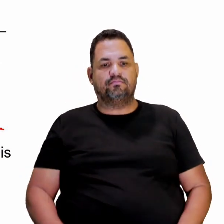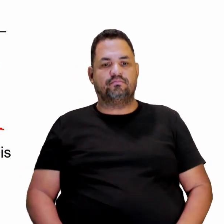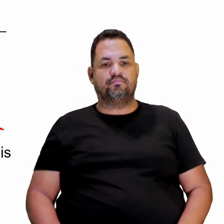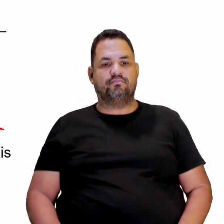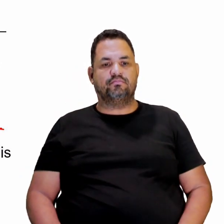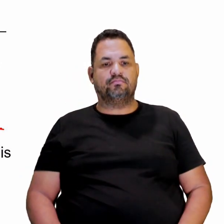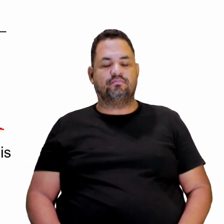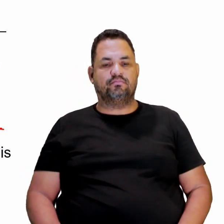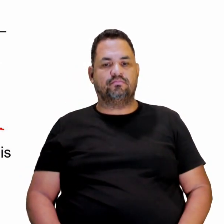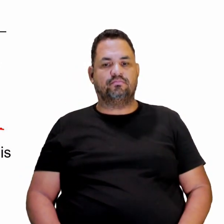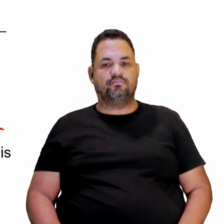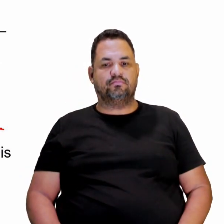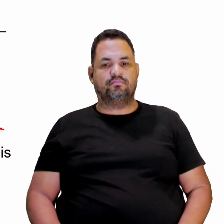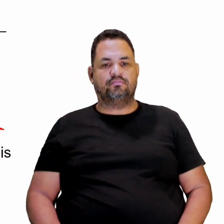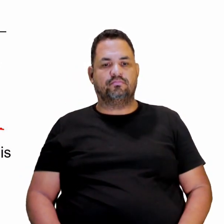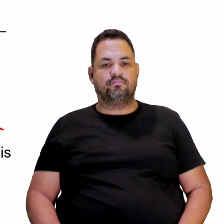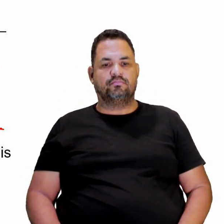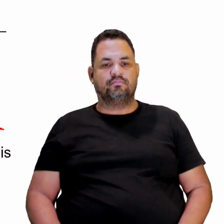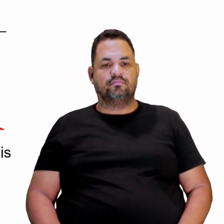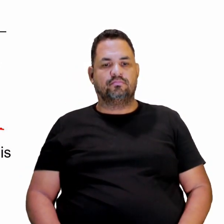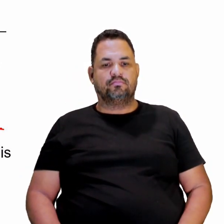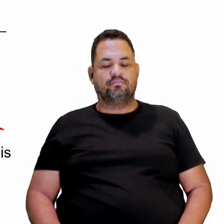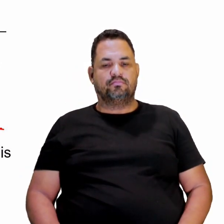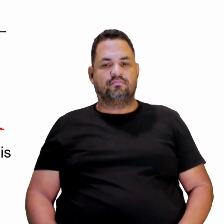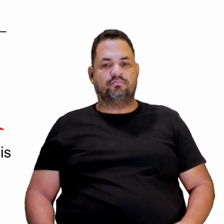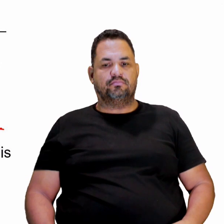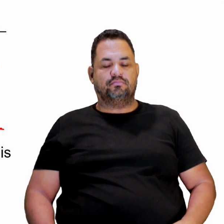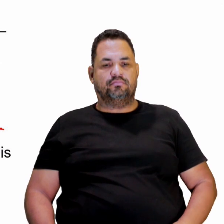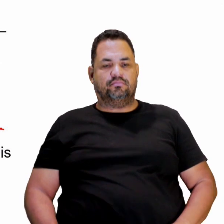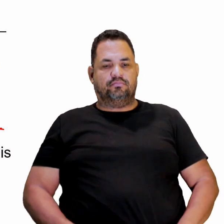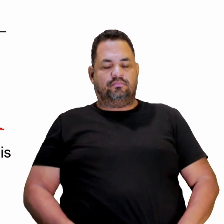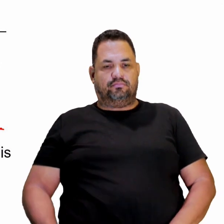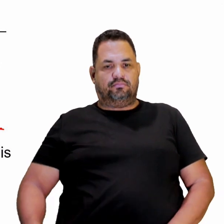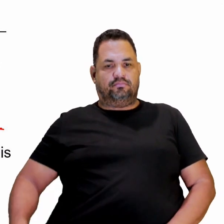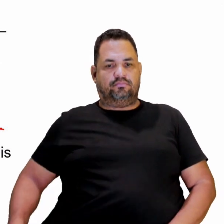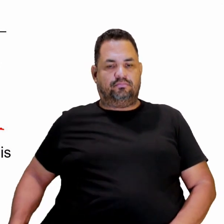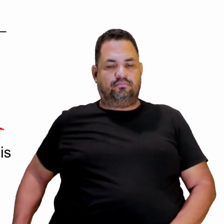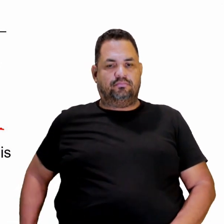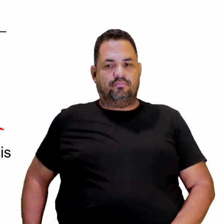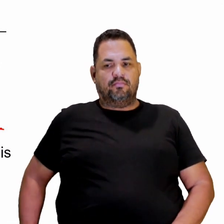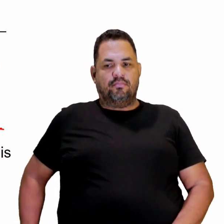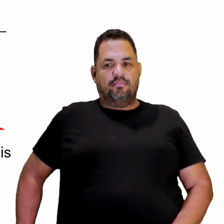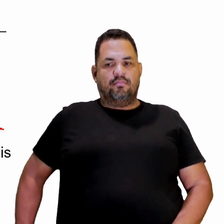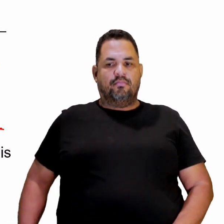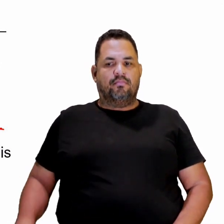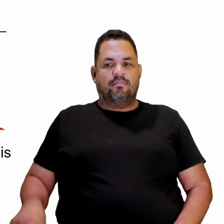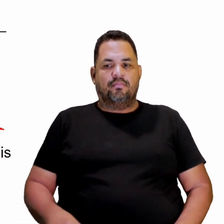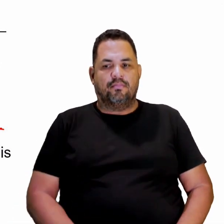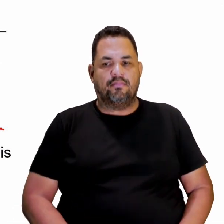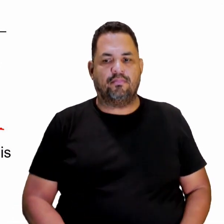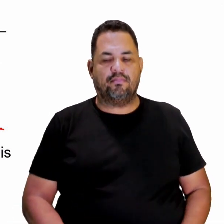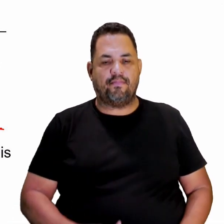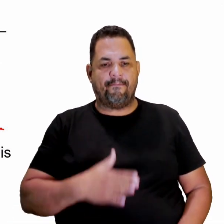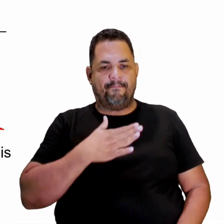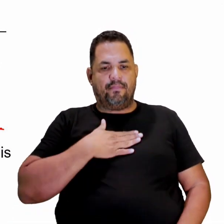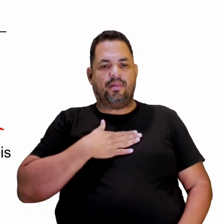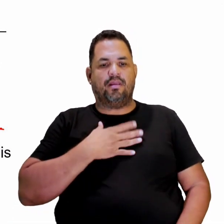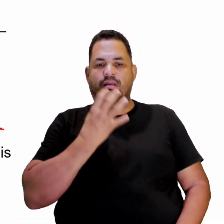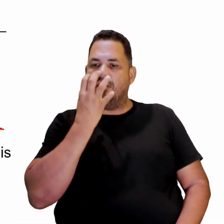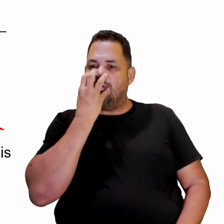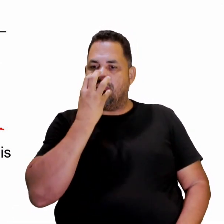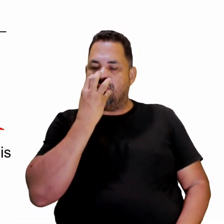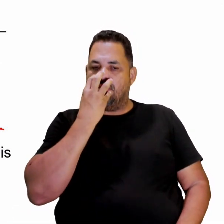dog will go under surgery next week. Ou seja, meu